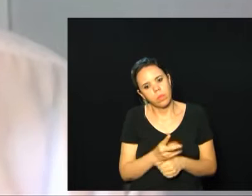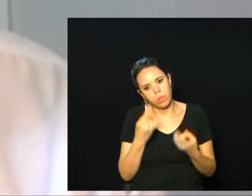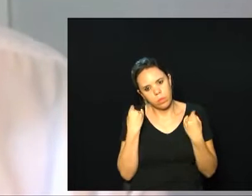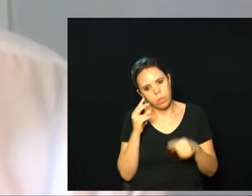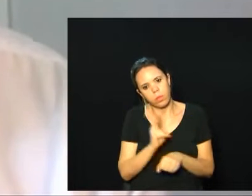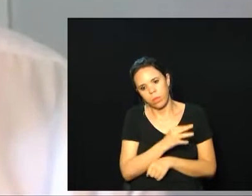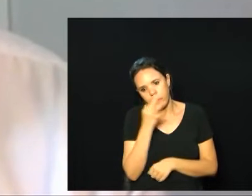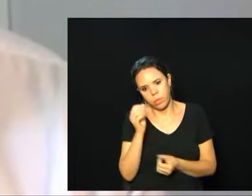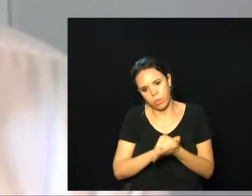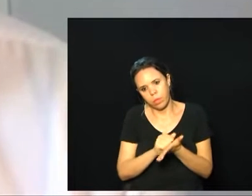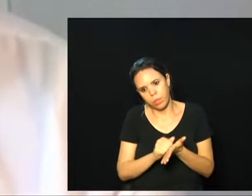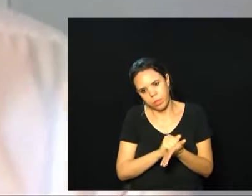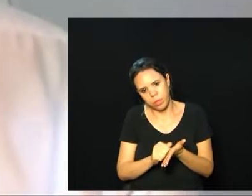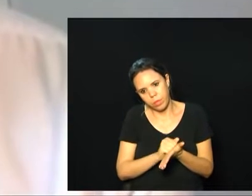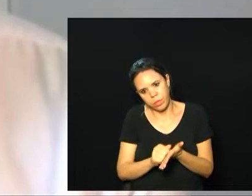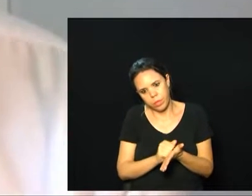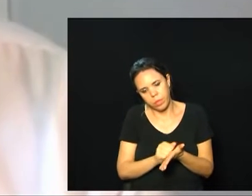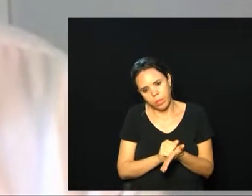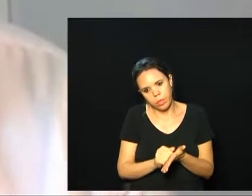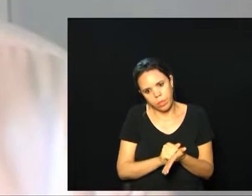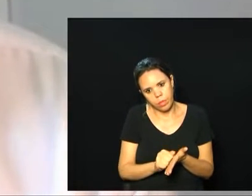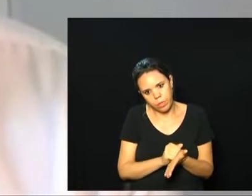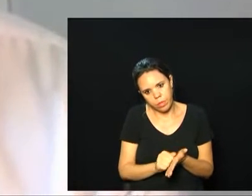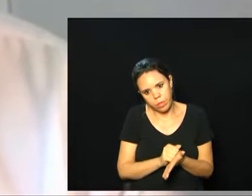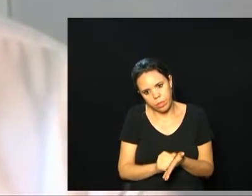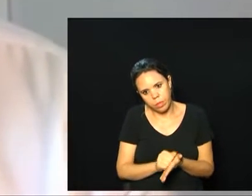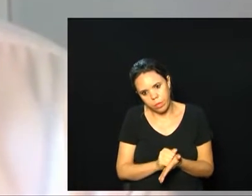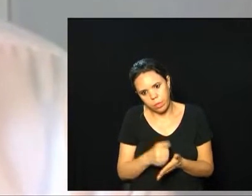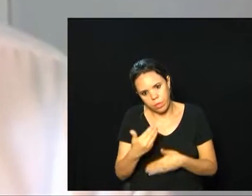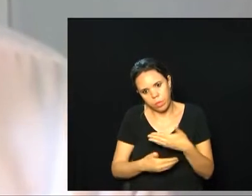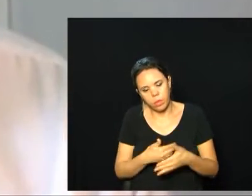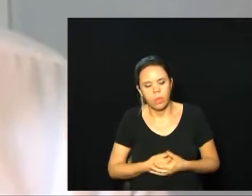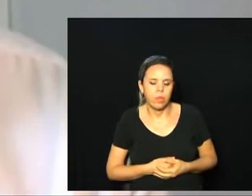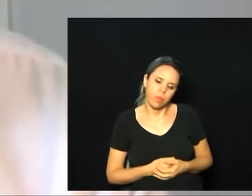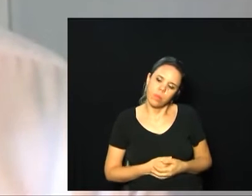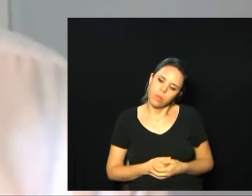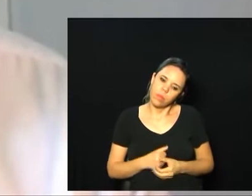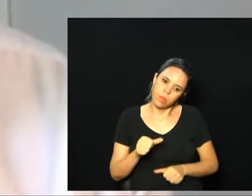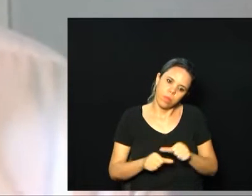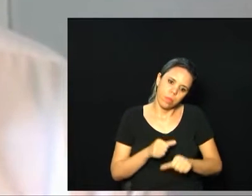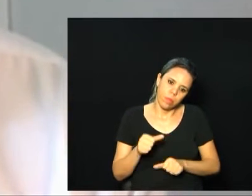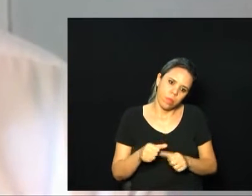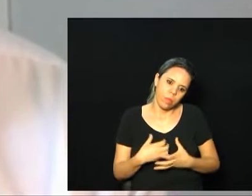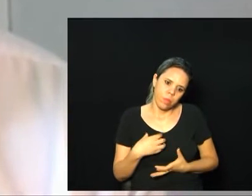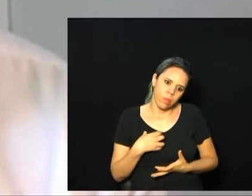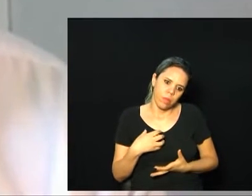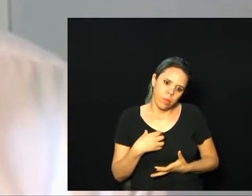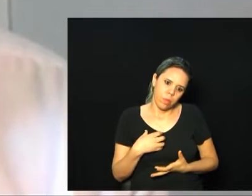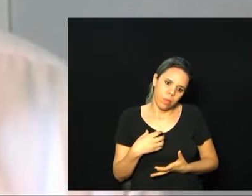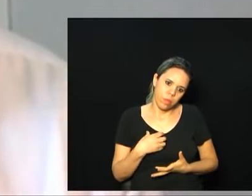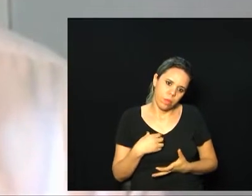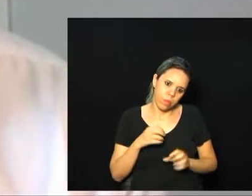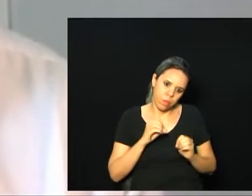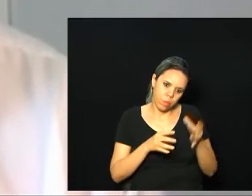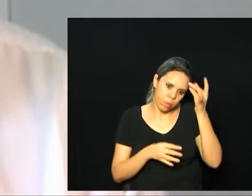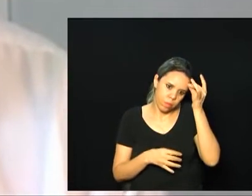esteja bem, eu vou lavar essa máscara, eu vou usar uma máscara descartável com uma frequência adequada. Enfim, no fundo, o grande ensinamento